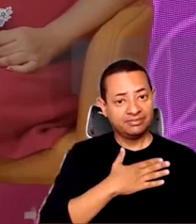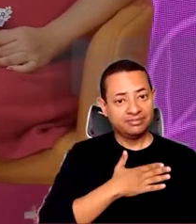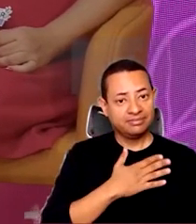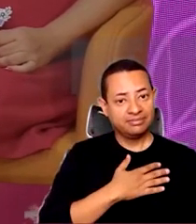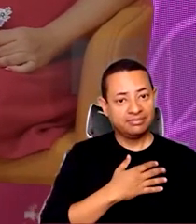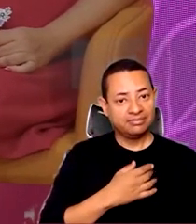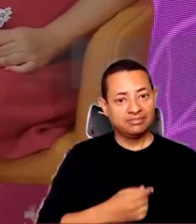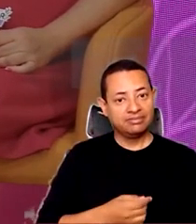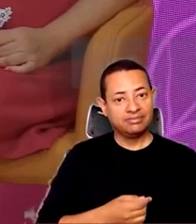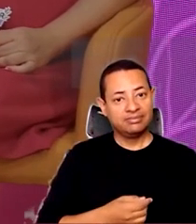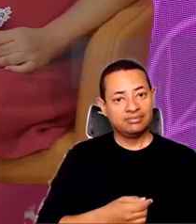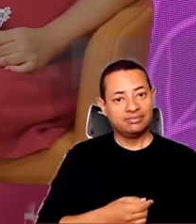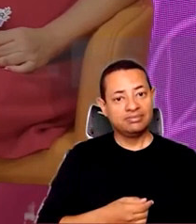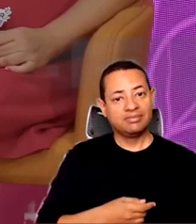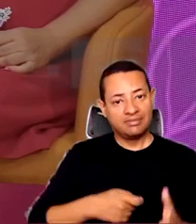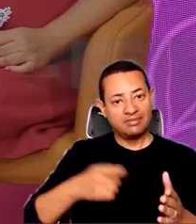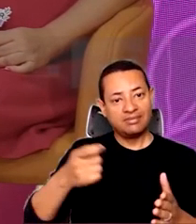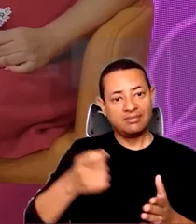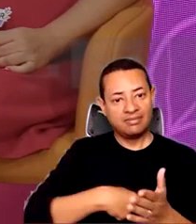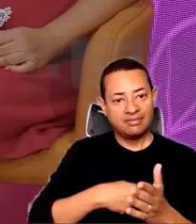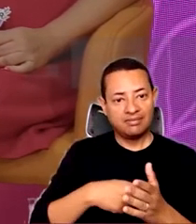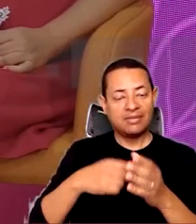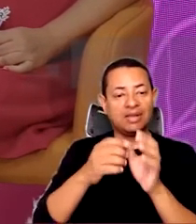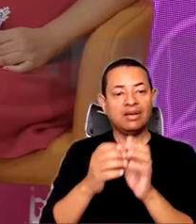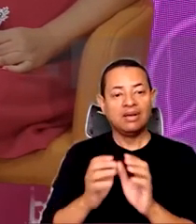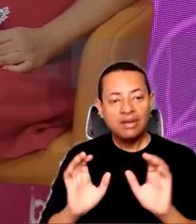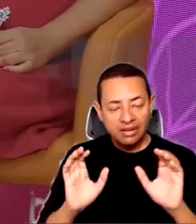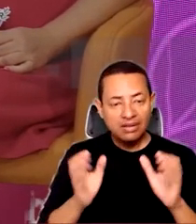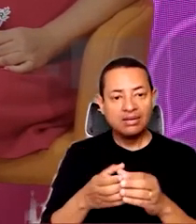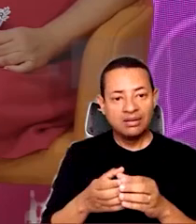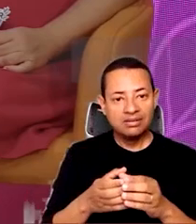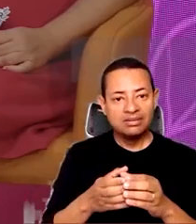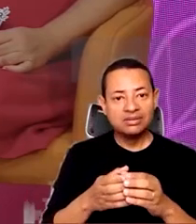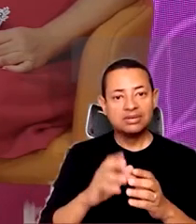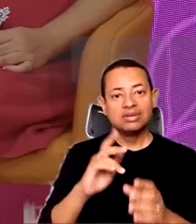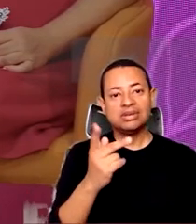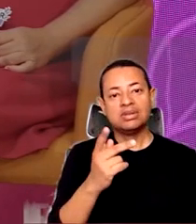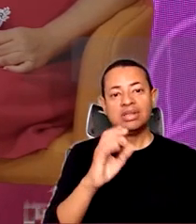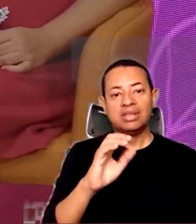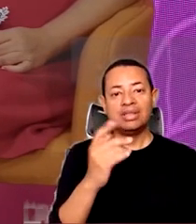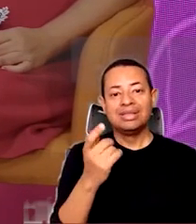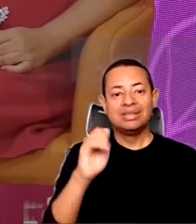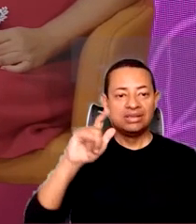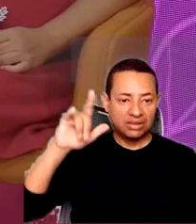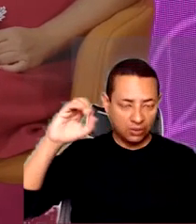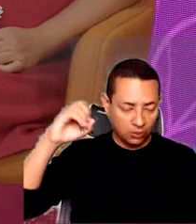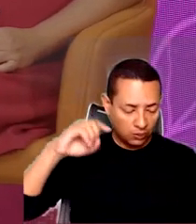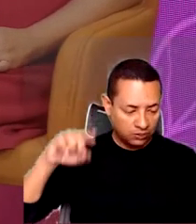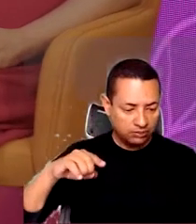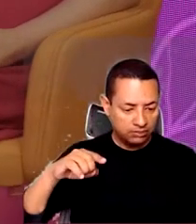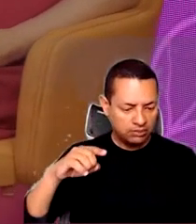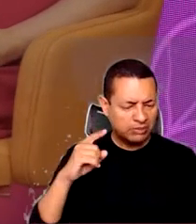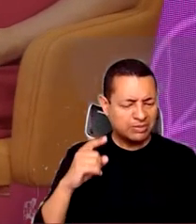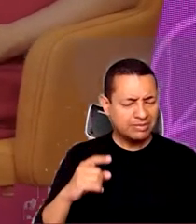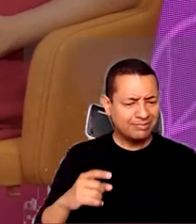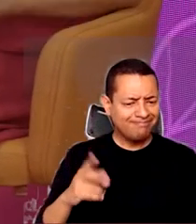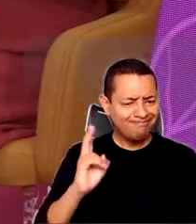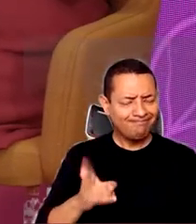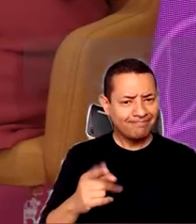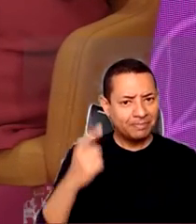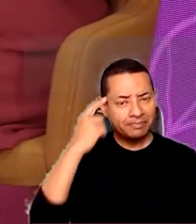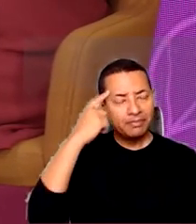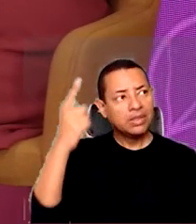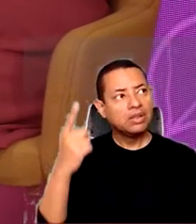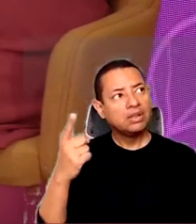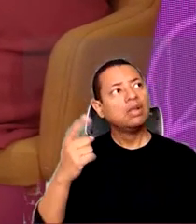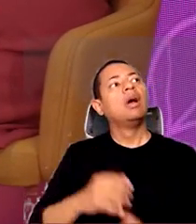hein da equipe Charlot até hoje eu faço isso porque eu sempre projetei